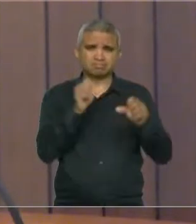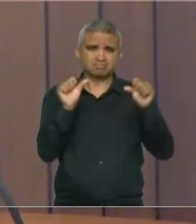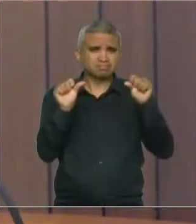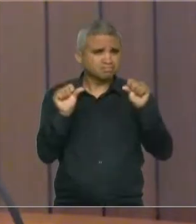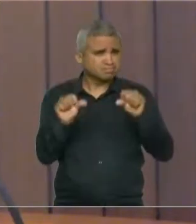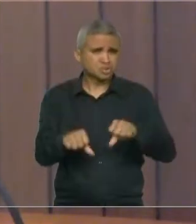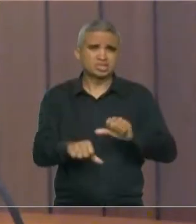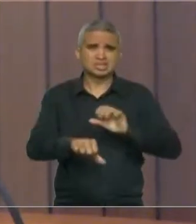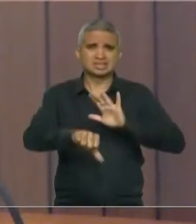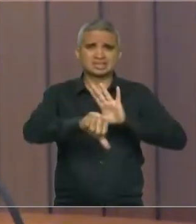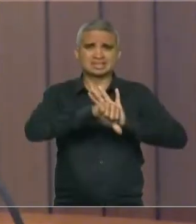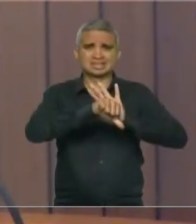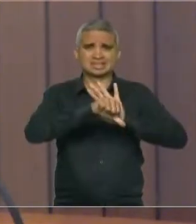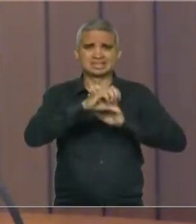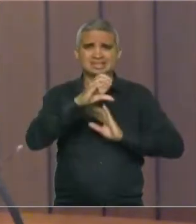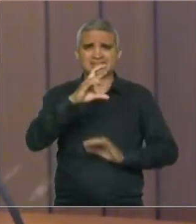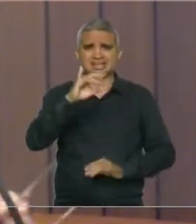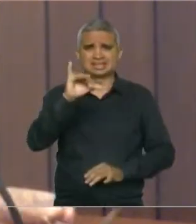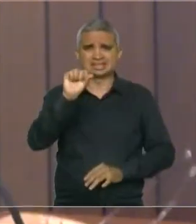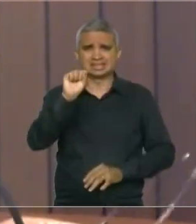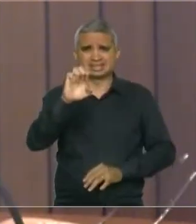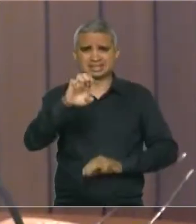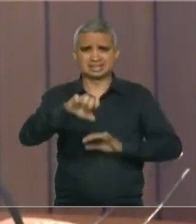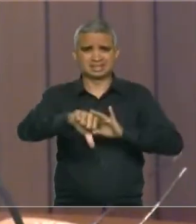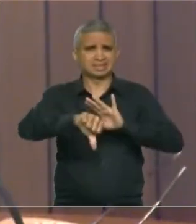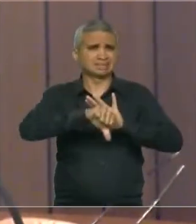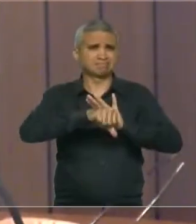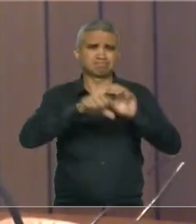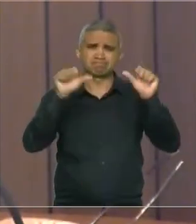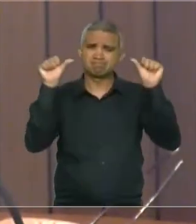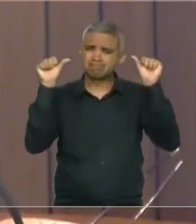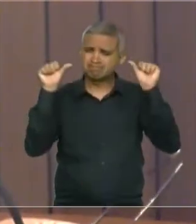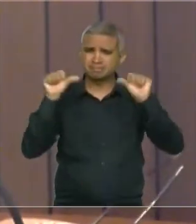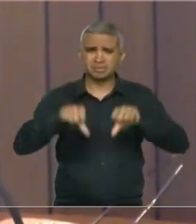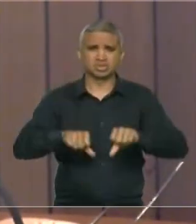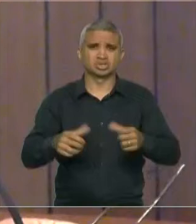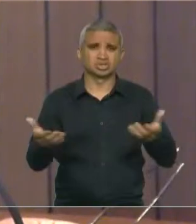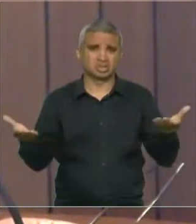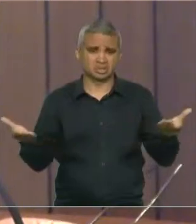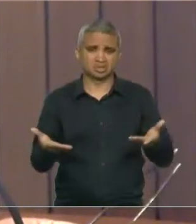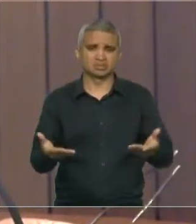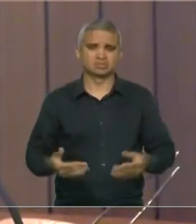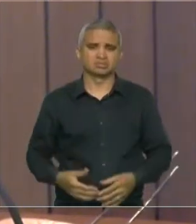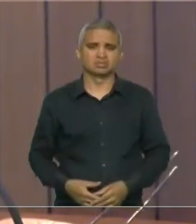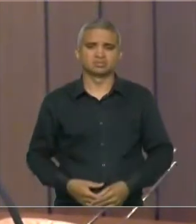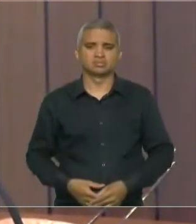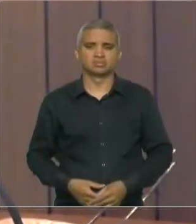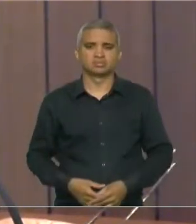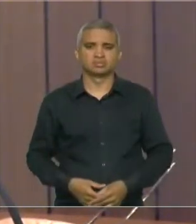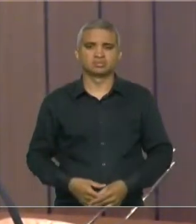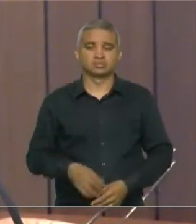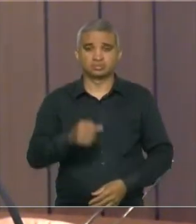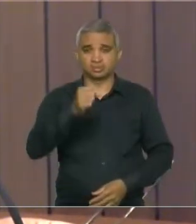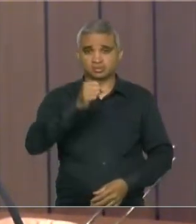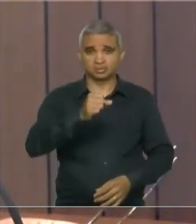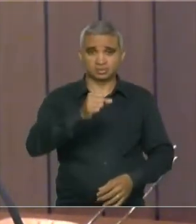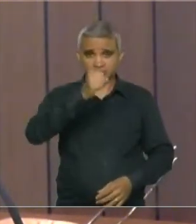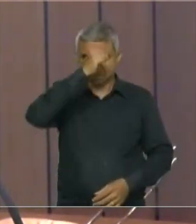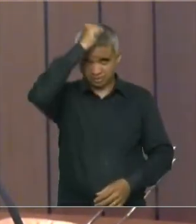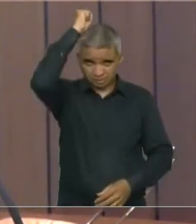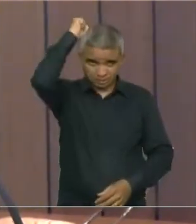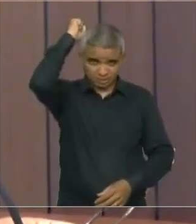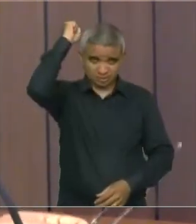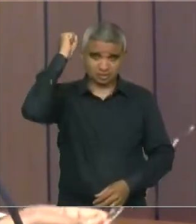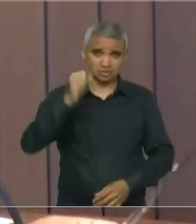dita pelos grandes técnicos do mundo, quem vai alavancar neste século o